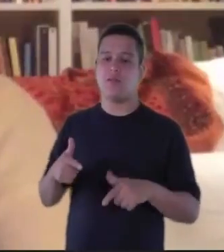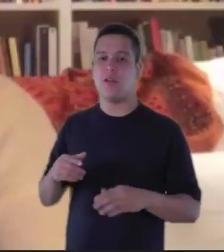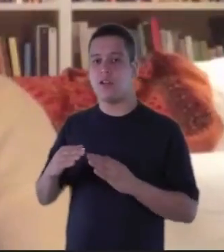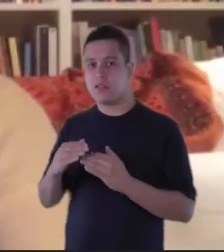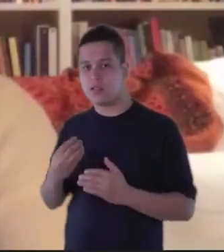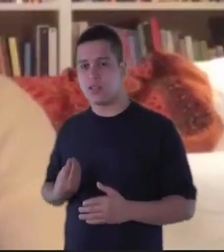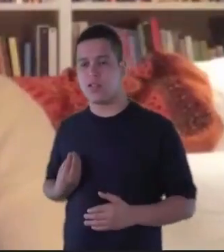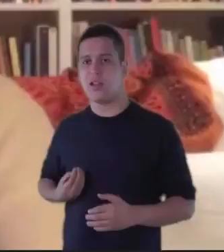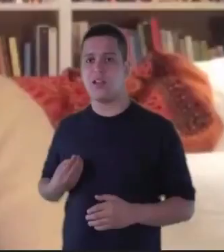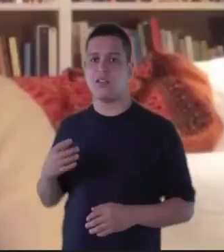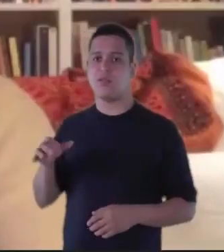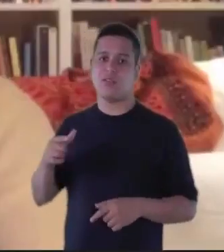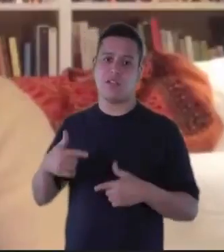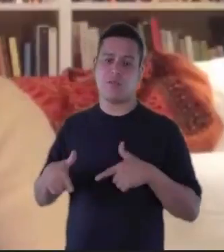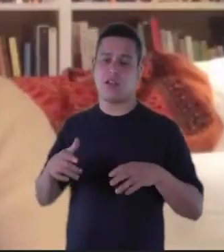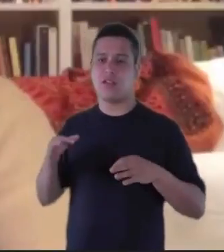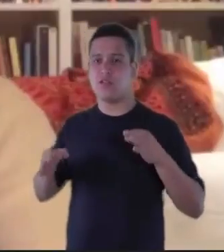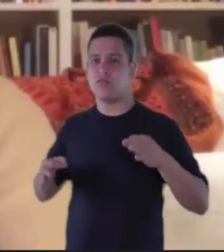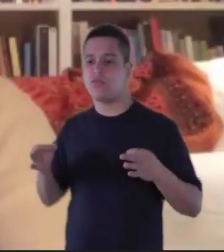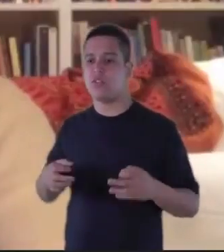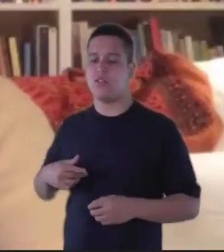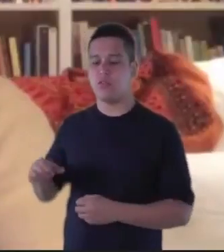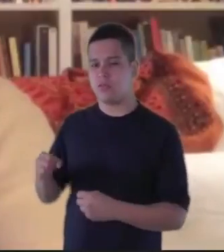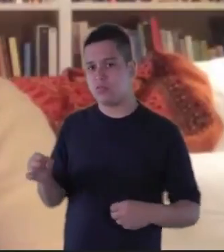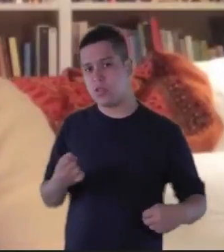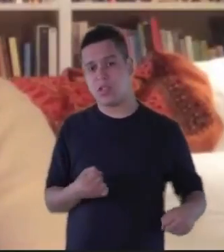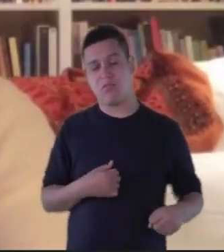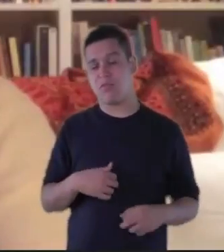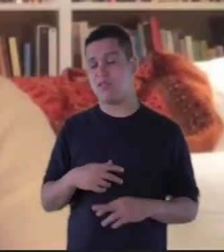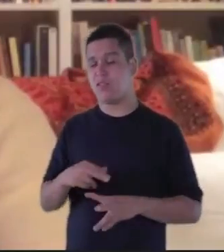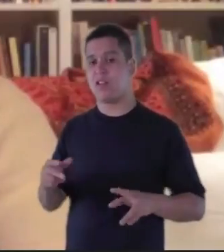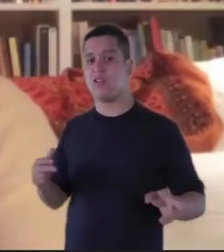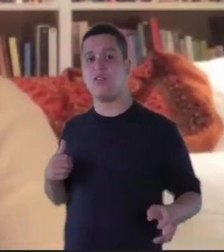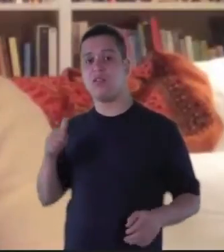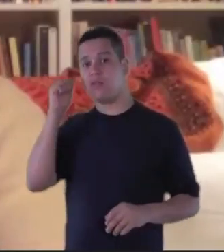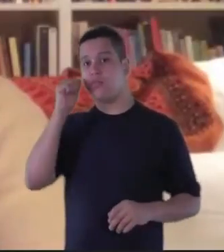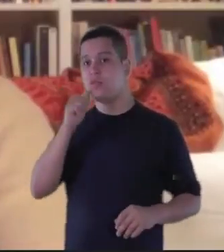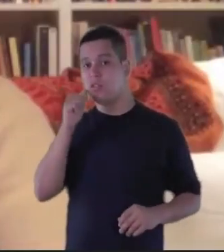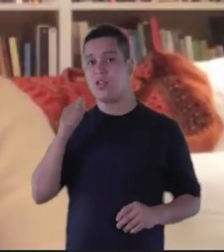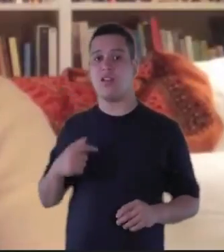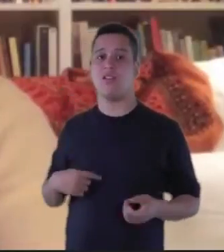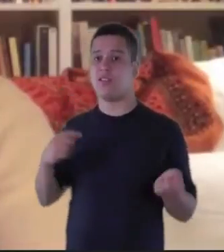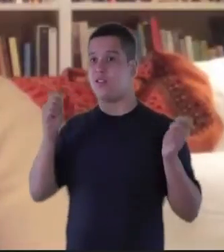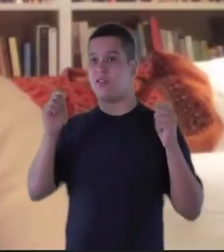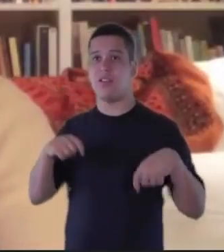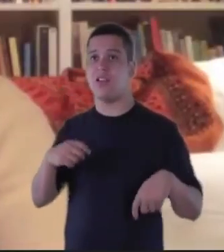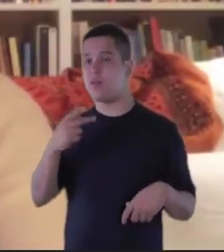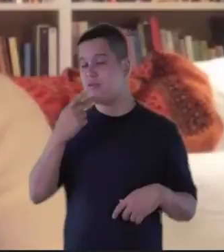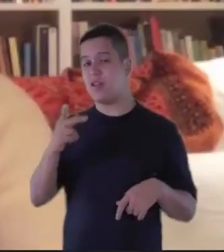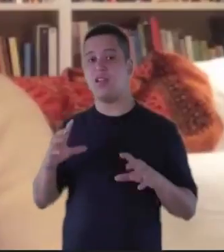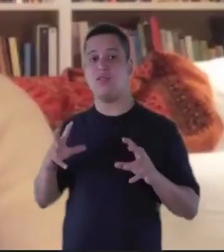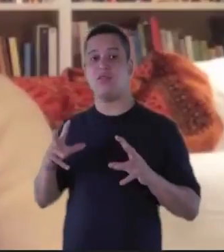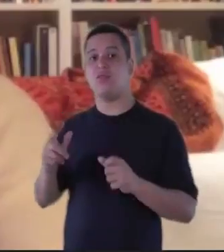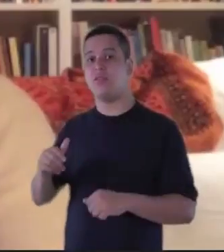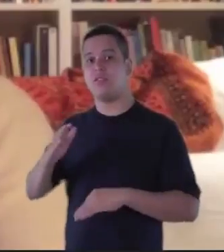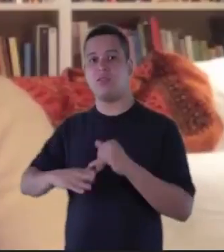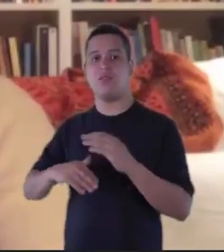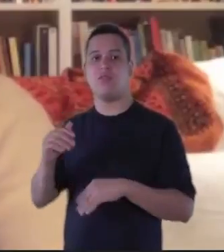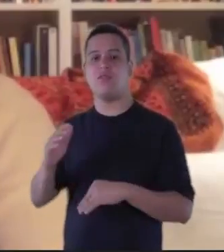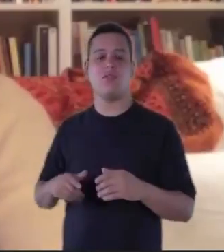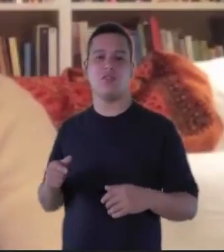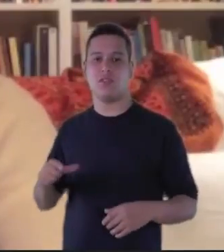operária, a engenheira, a cientista, a faxineira e tantas outras, meu Deus, que não chegaria a este espaço para enumerá-las, sem esquecer a mulher